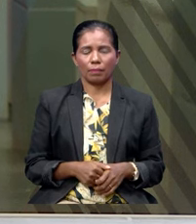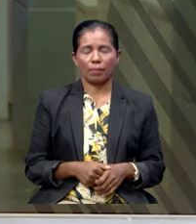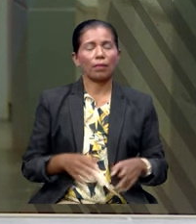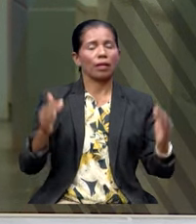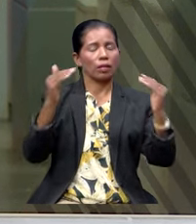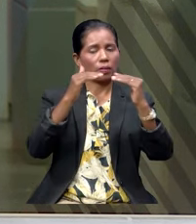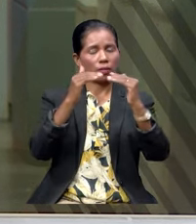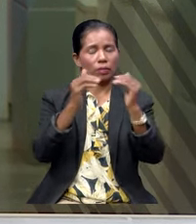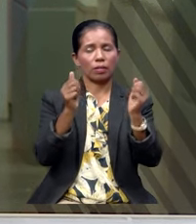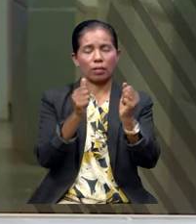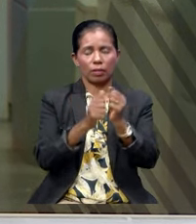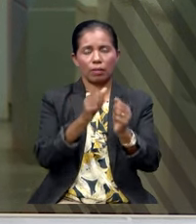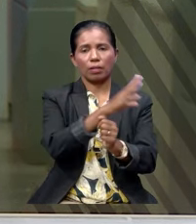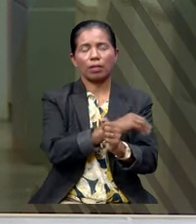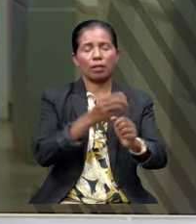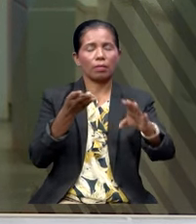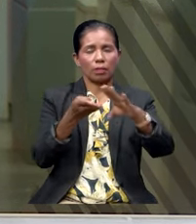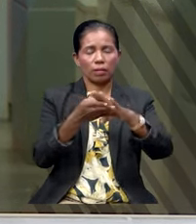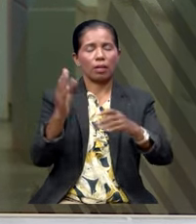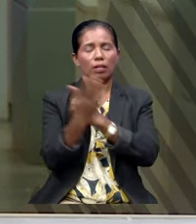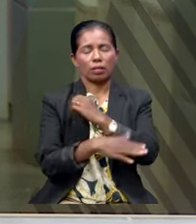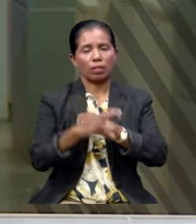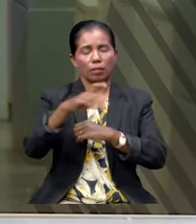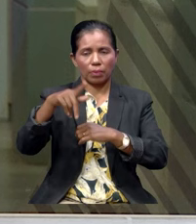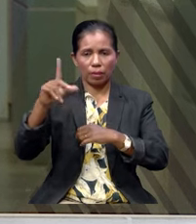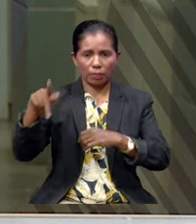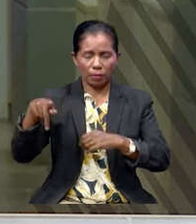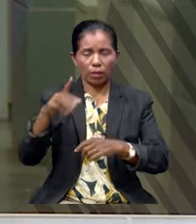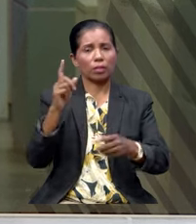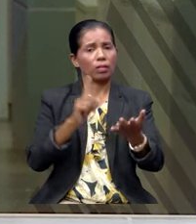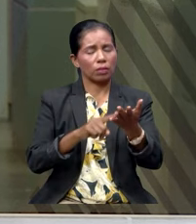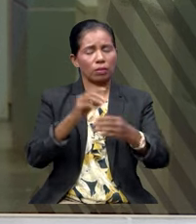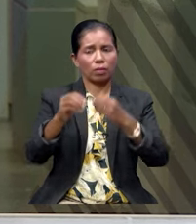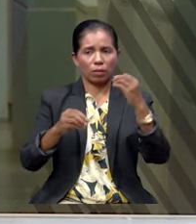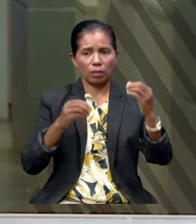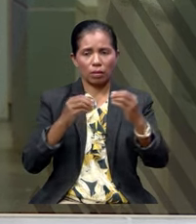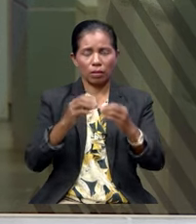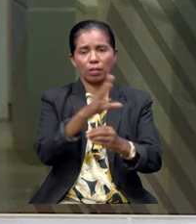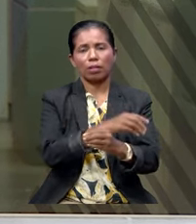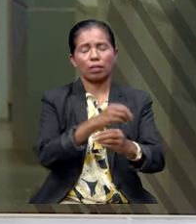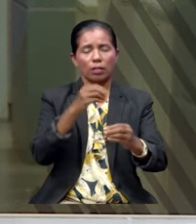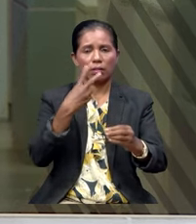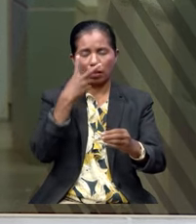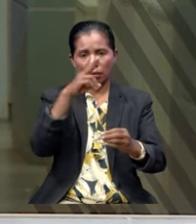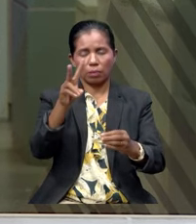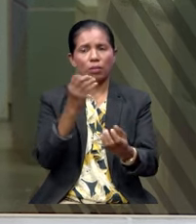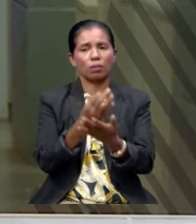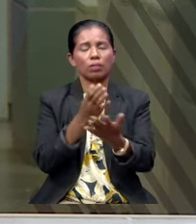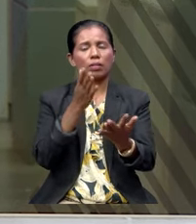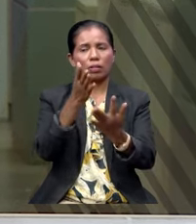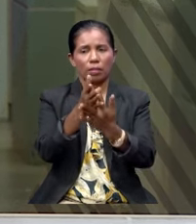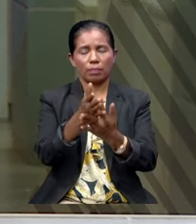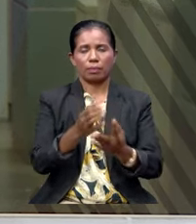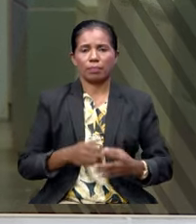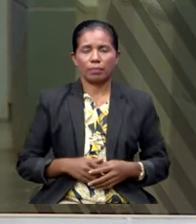Encontro entre Banco Central Síria e a Nação CPLP discute com a BAN aspecto emissão tesourária produção de ouro santano